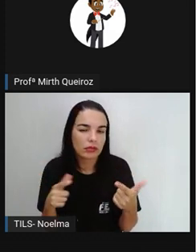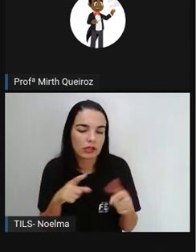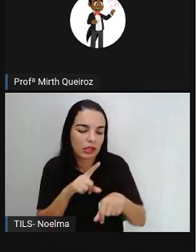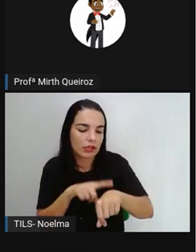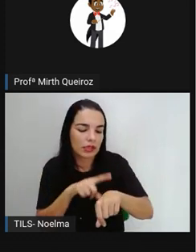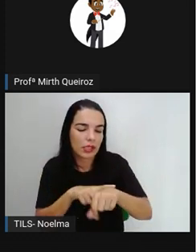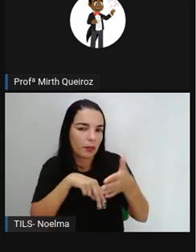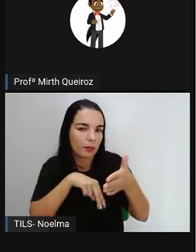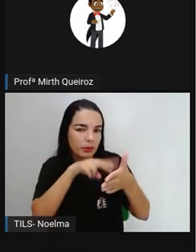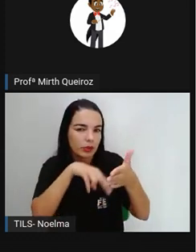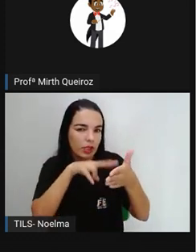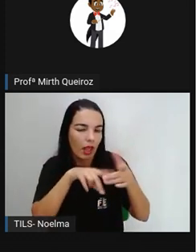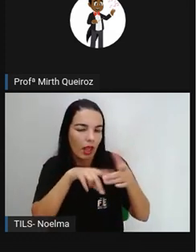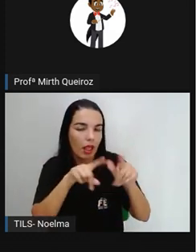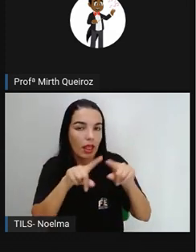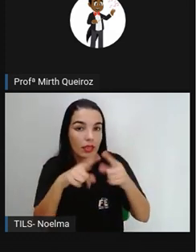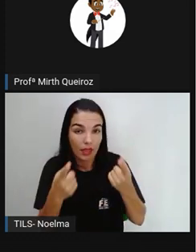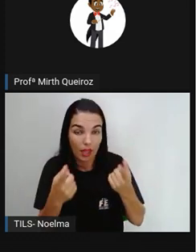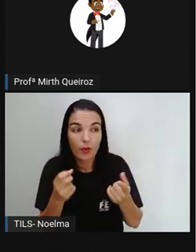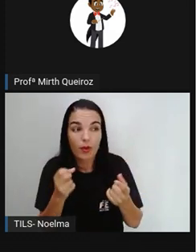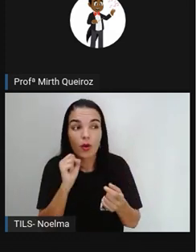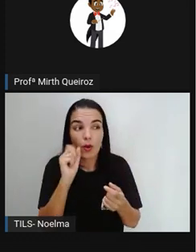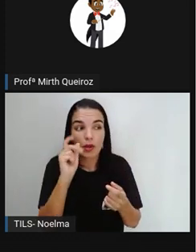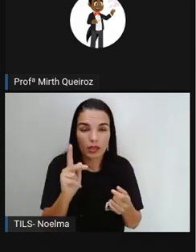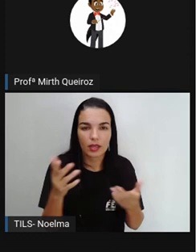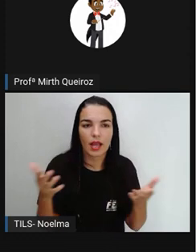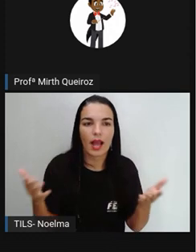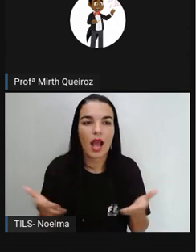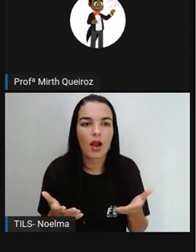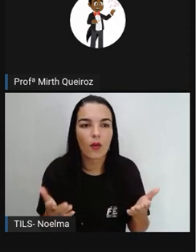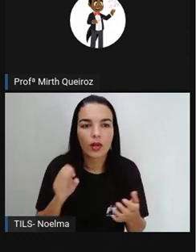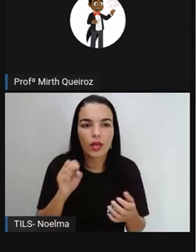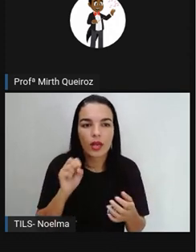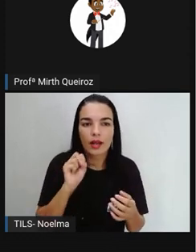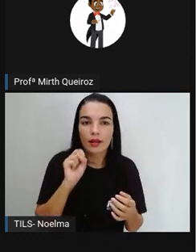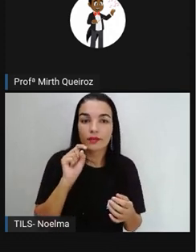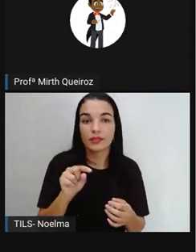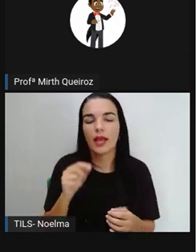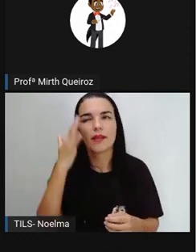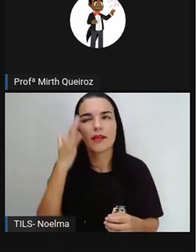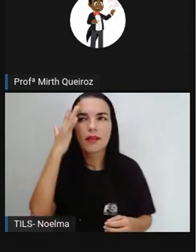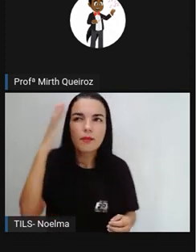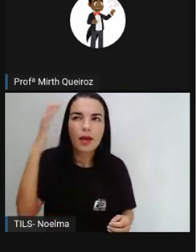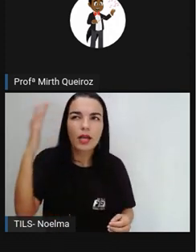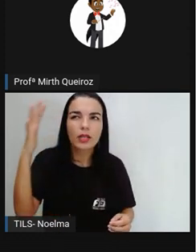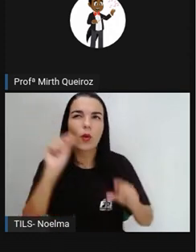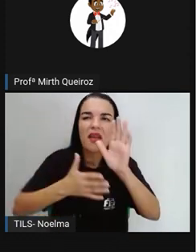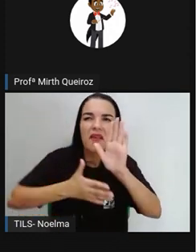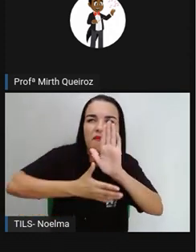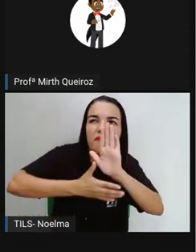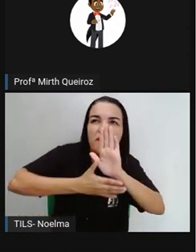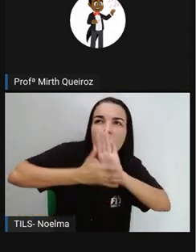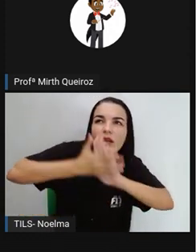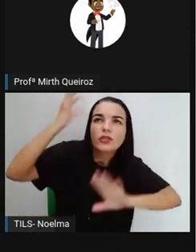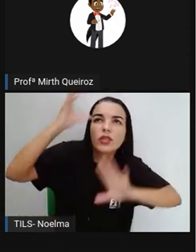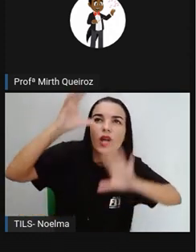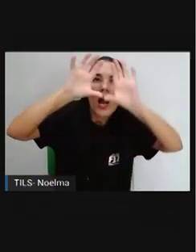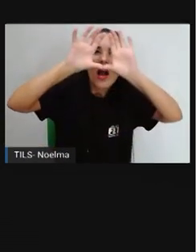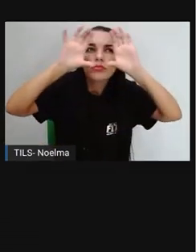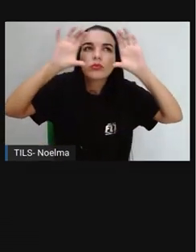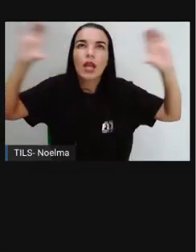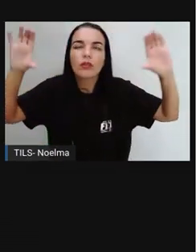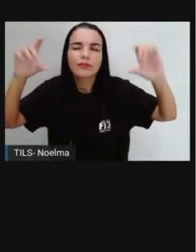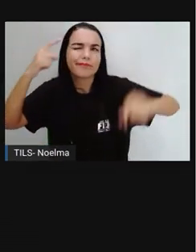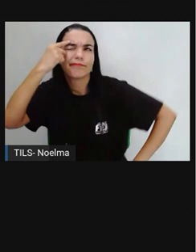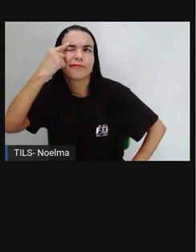Bom, beleza. Nesse caso, dá para imaginar do que se trata Viagem ao Céu? Provavelmente